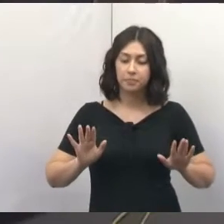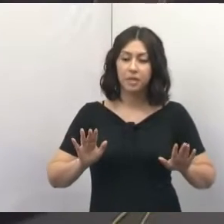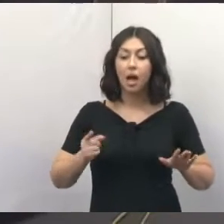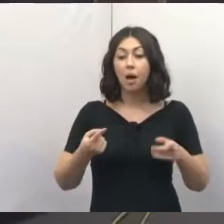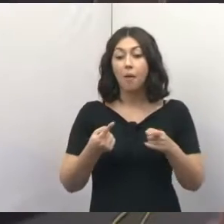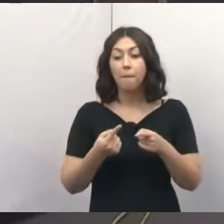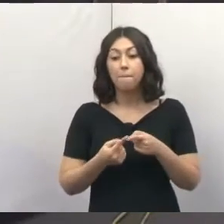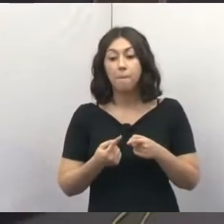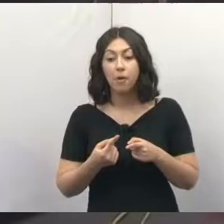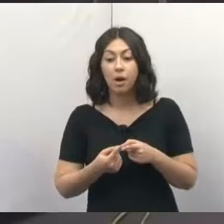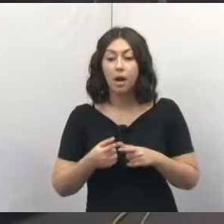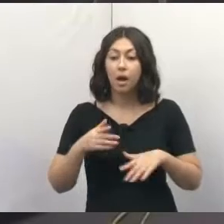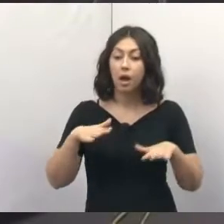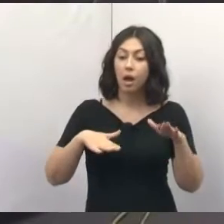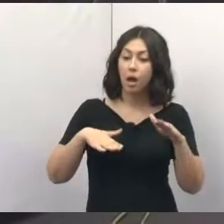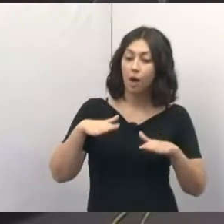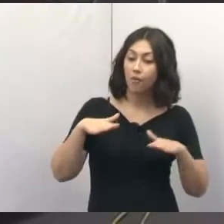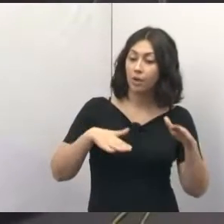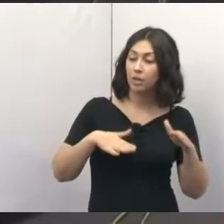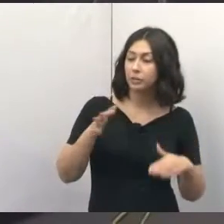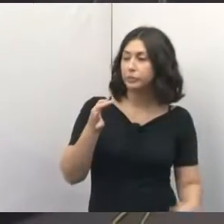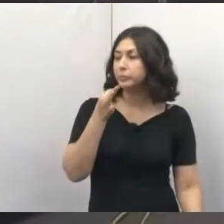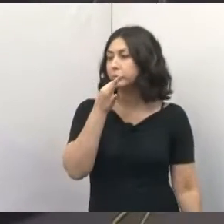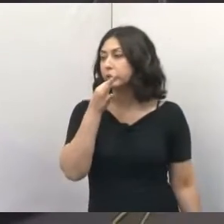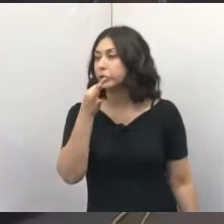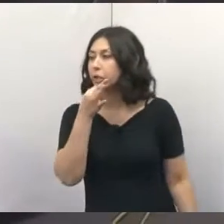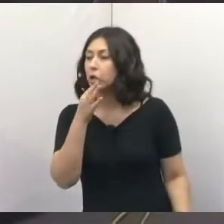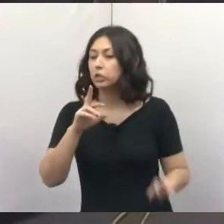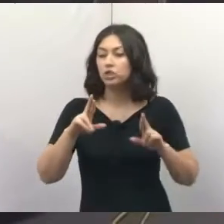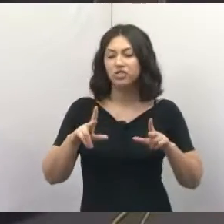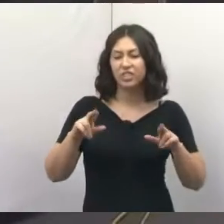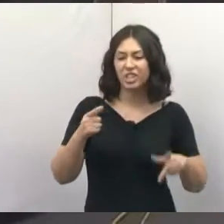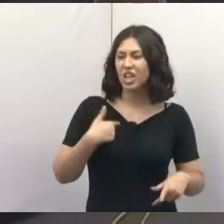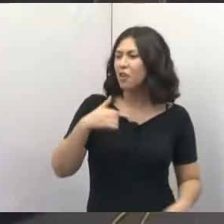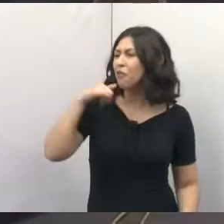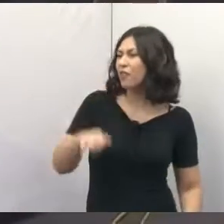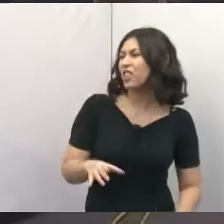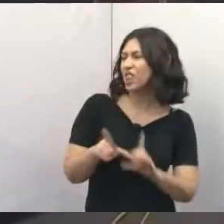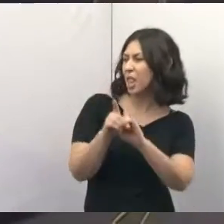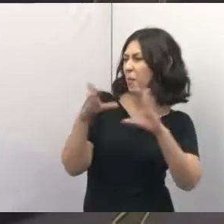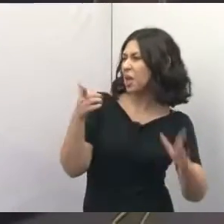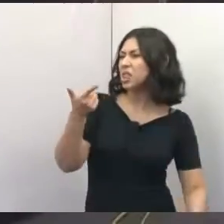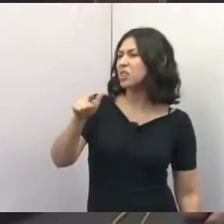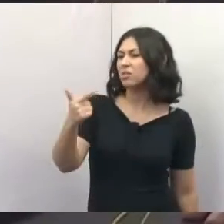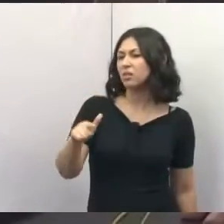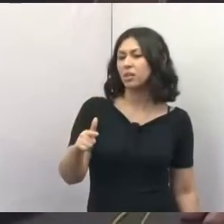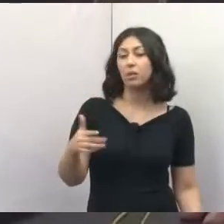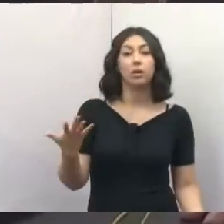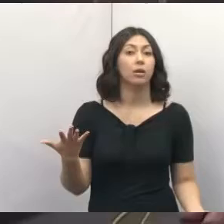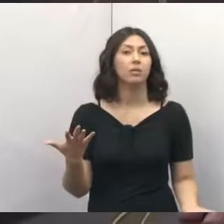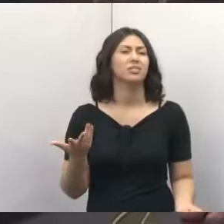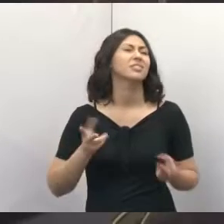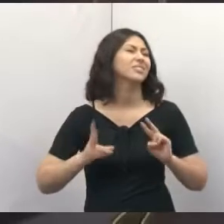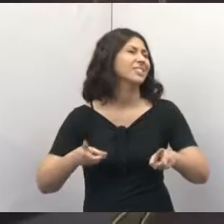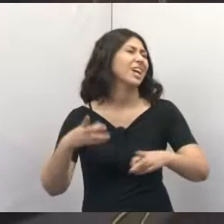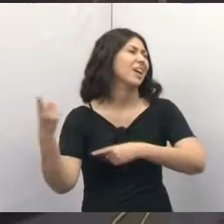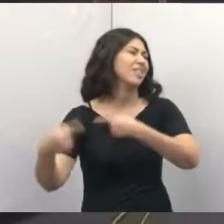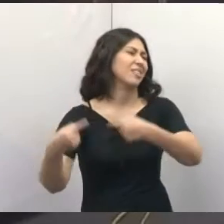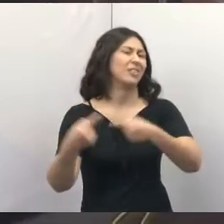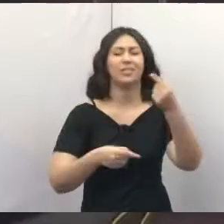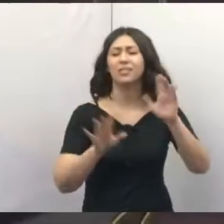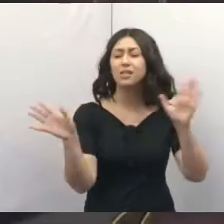é porque, muitas vezes, uma opinião é contrária à minha que eu vou falar que é antidemocrático. Está aí discussão aí na sociedade o tempo inteiro.